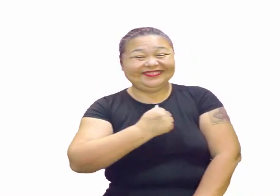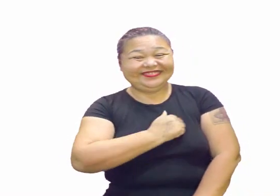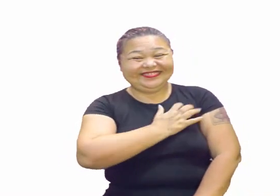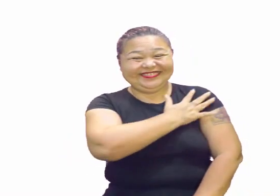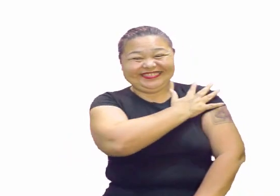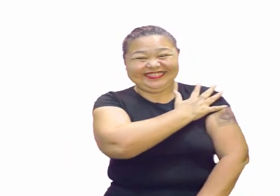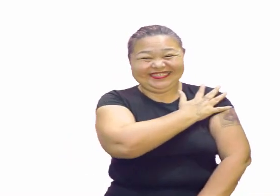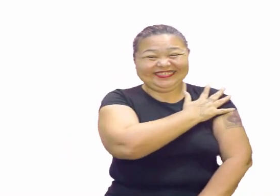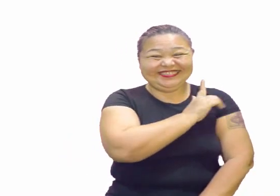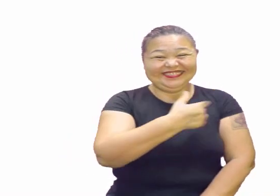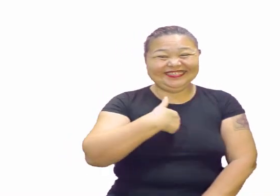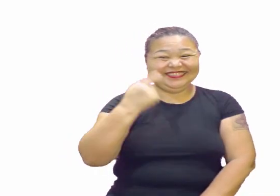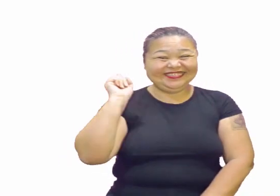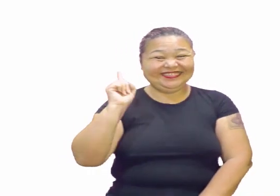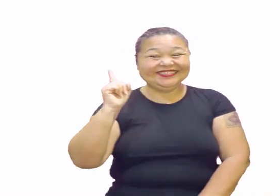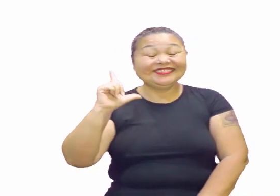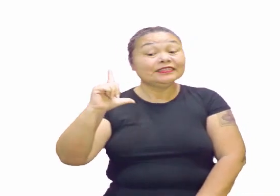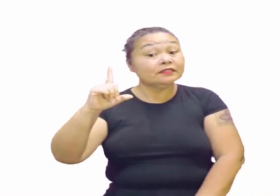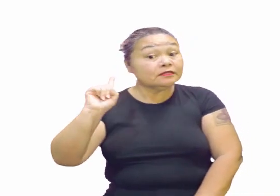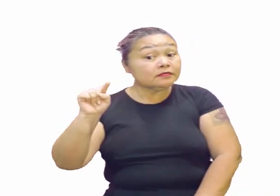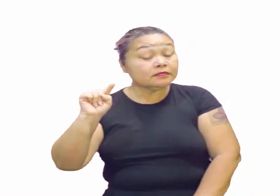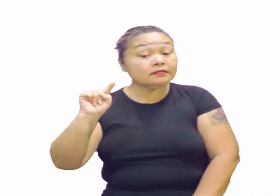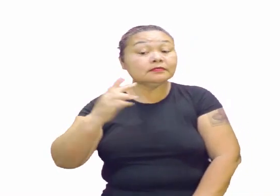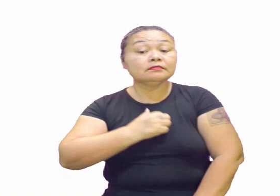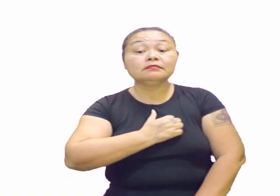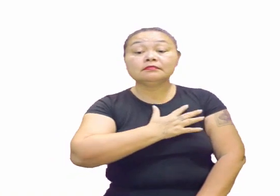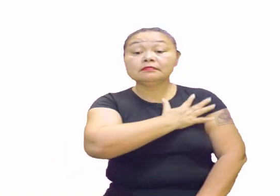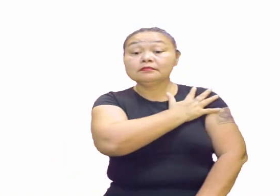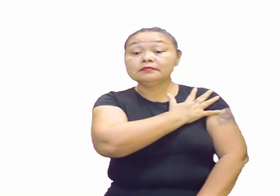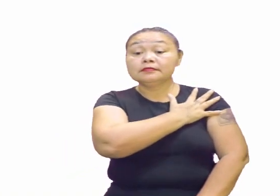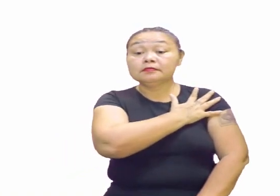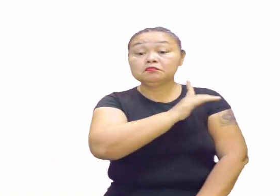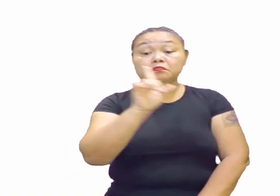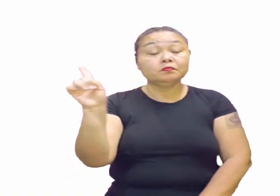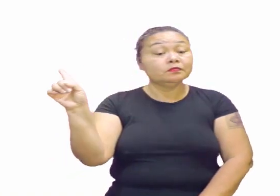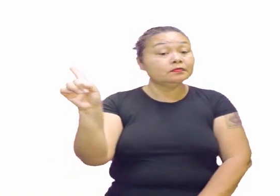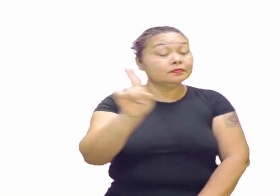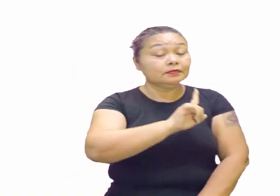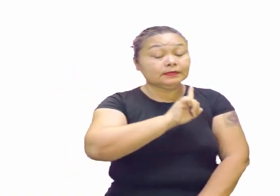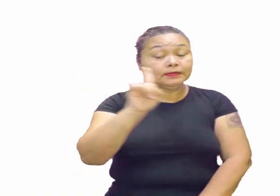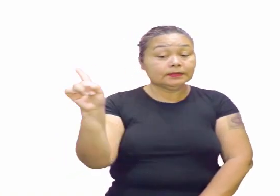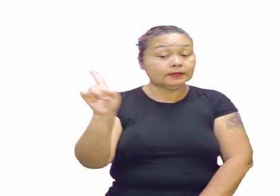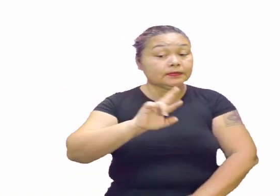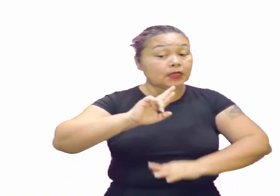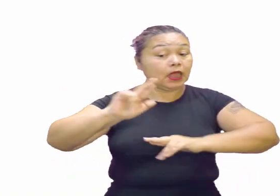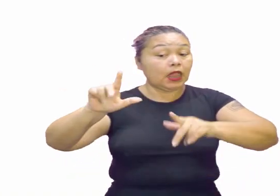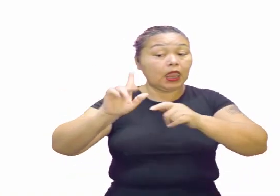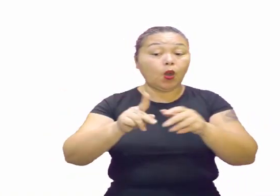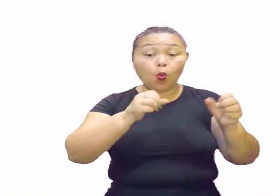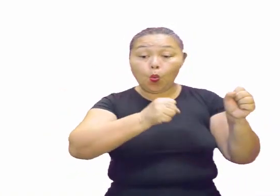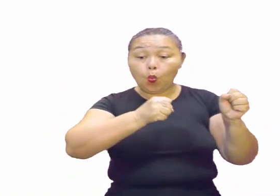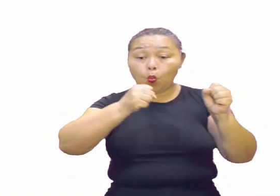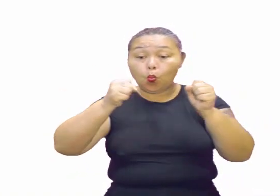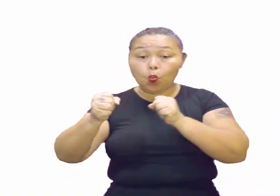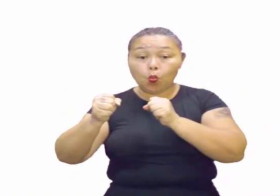militar, Aldelina, o Exército não era um